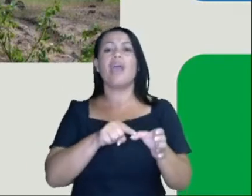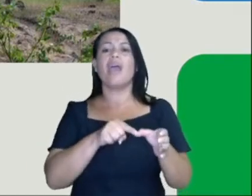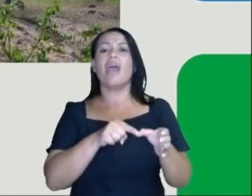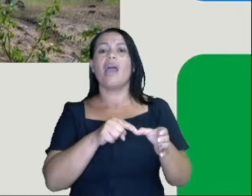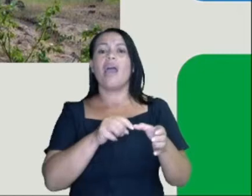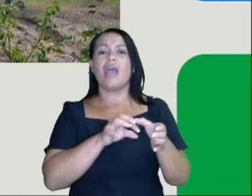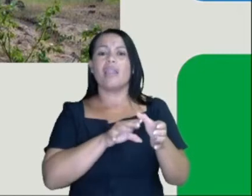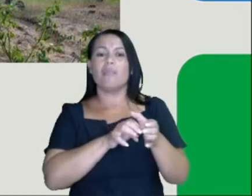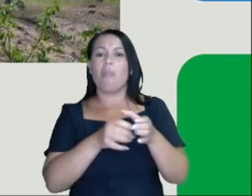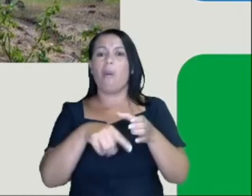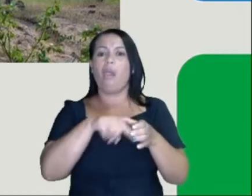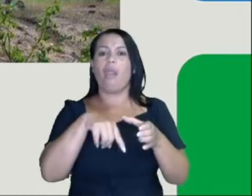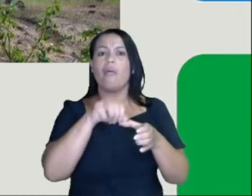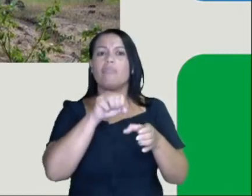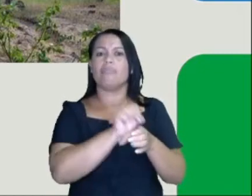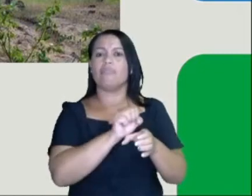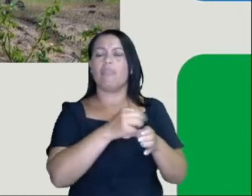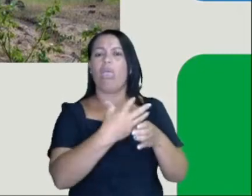ele não produzia